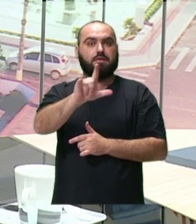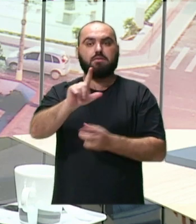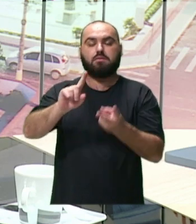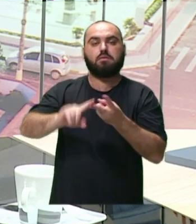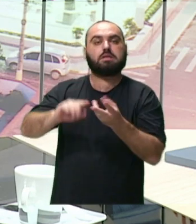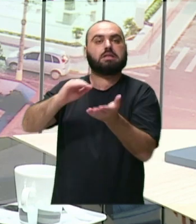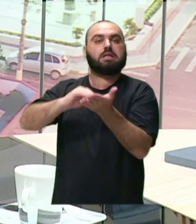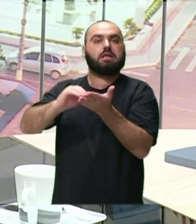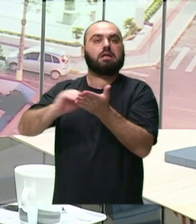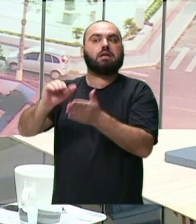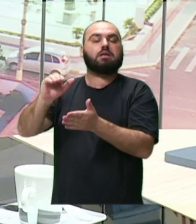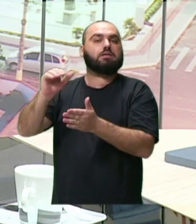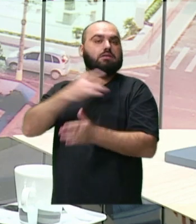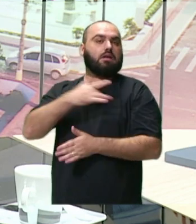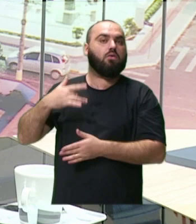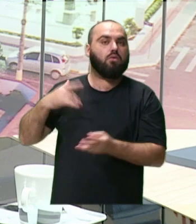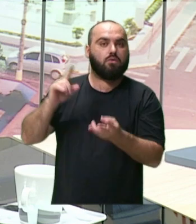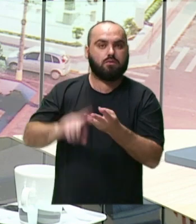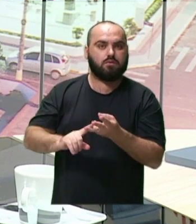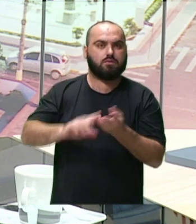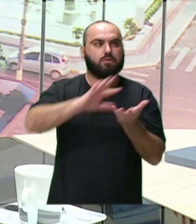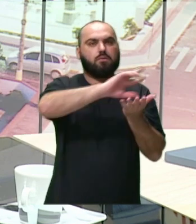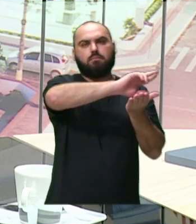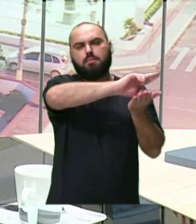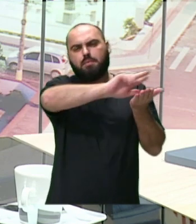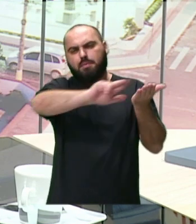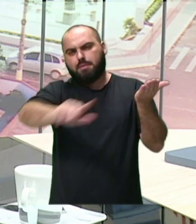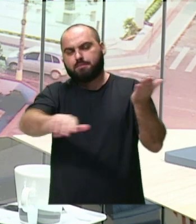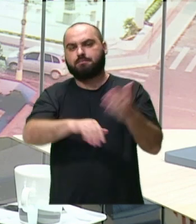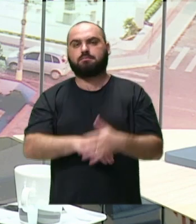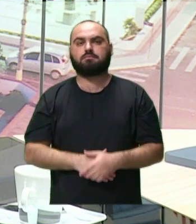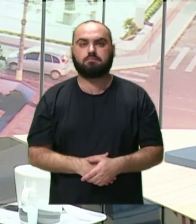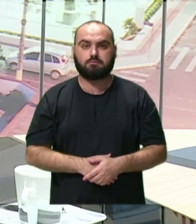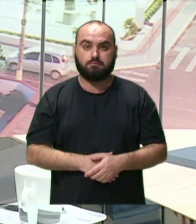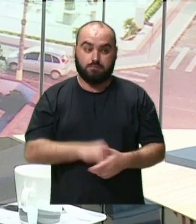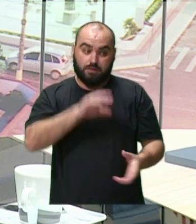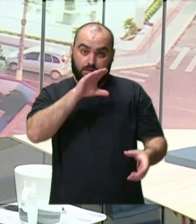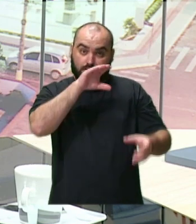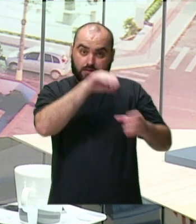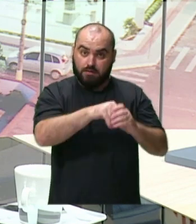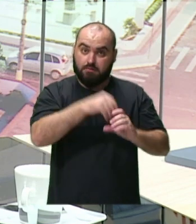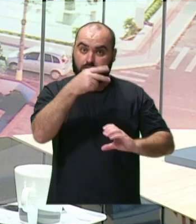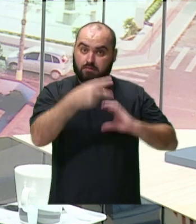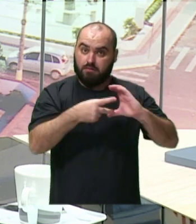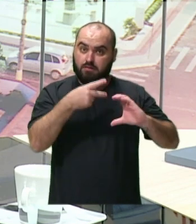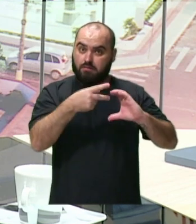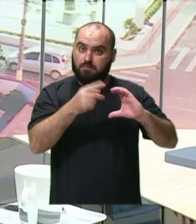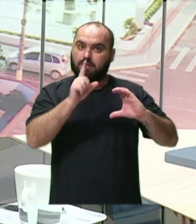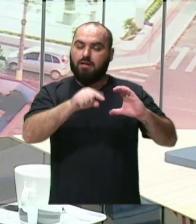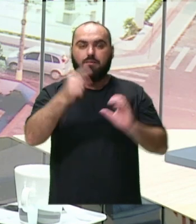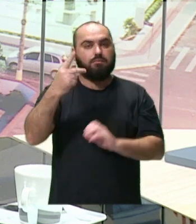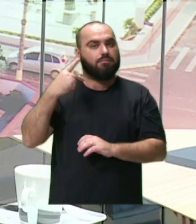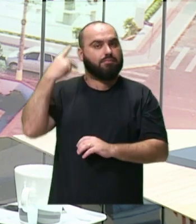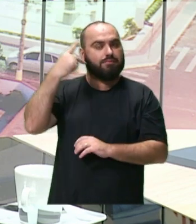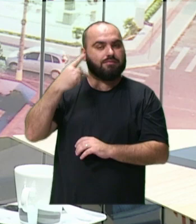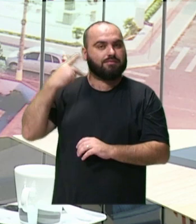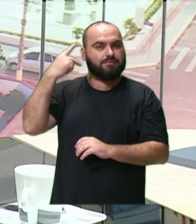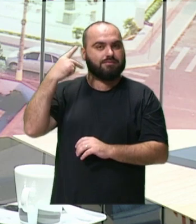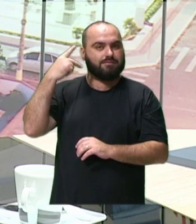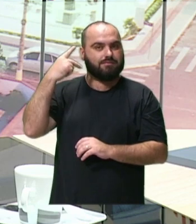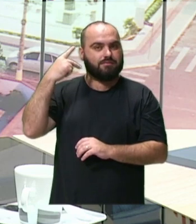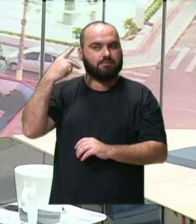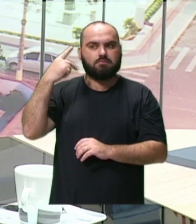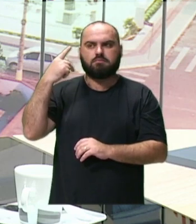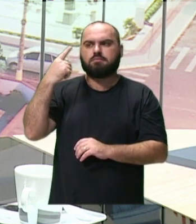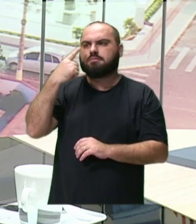né, que vai lá, a Saúde da Mulher, todos os eventos. E a gente entende que é uma casa política. Por ser uma casa política, não é do nosso